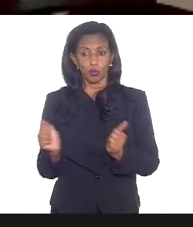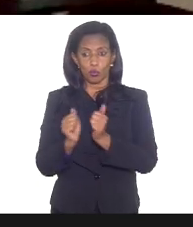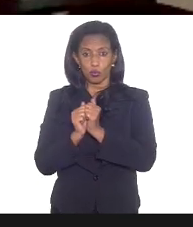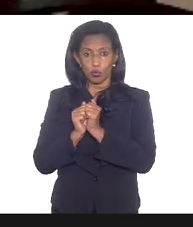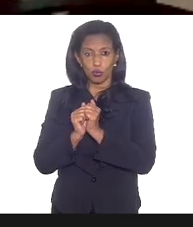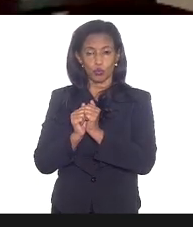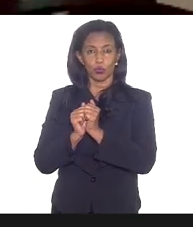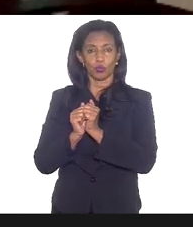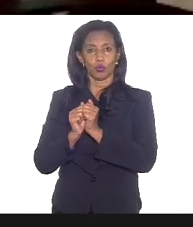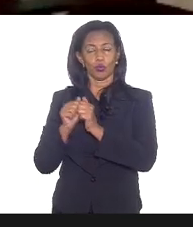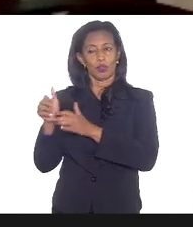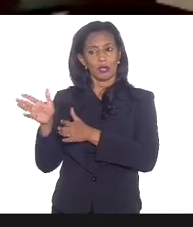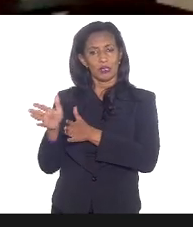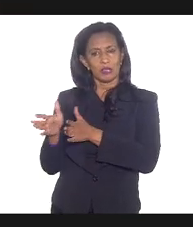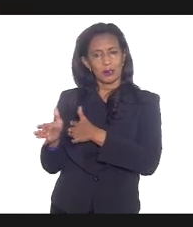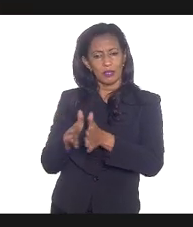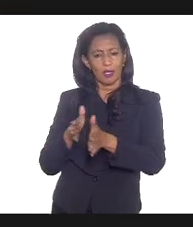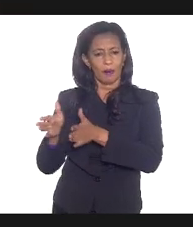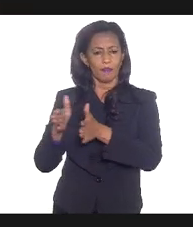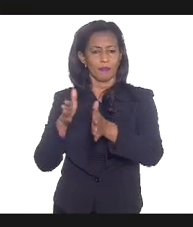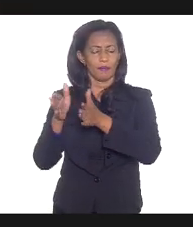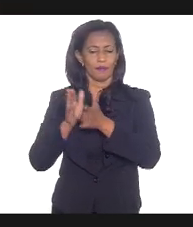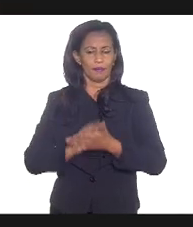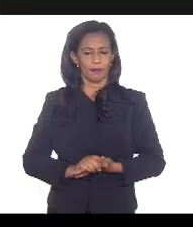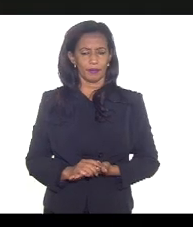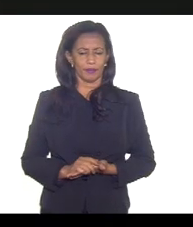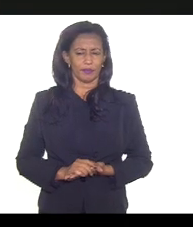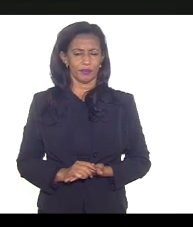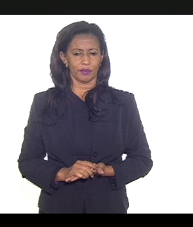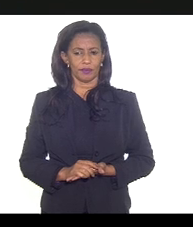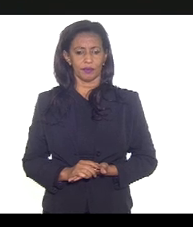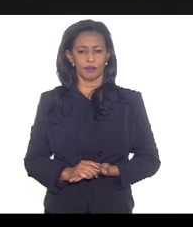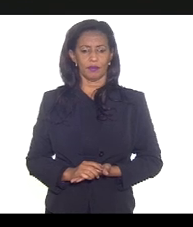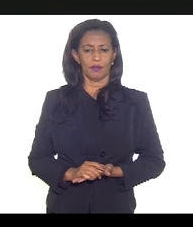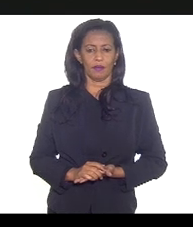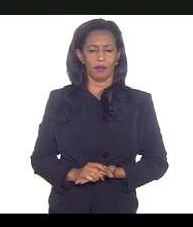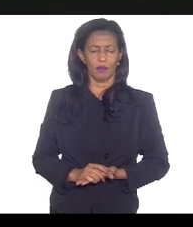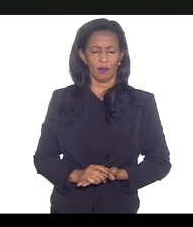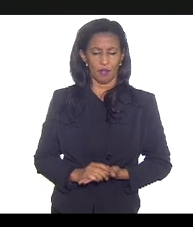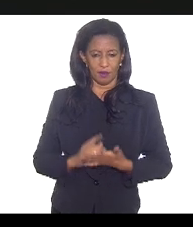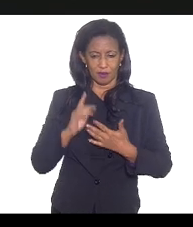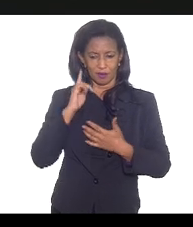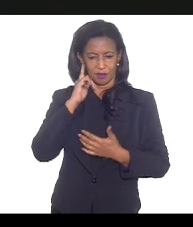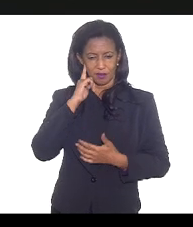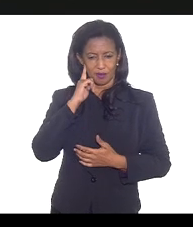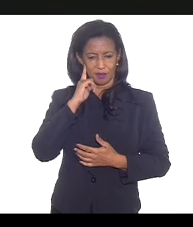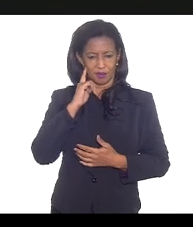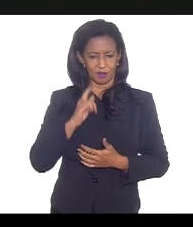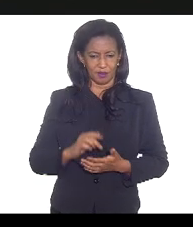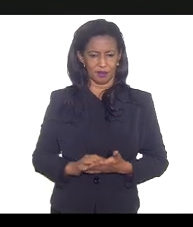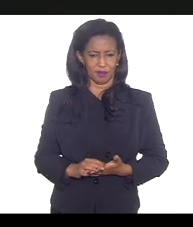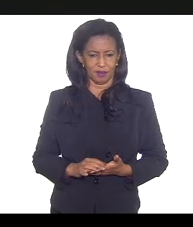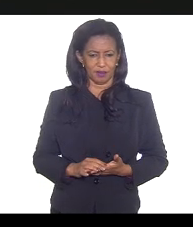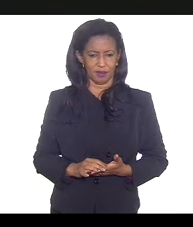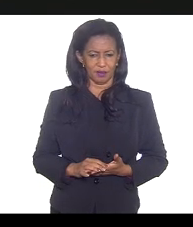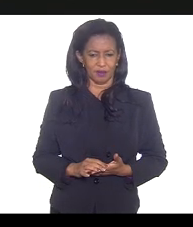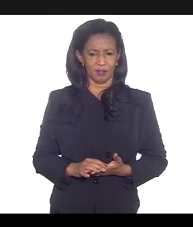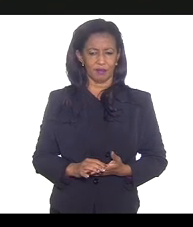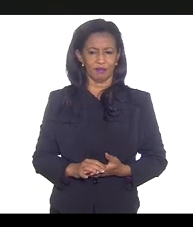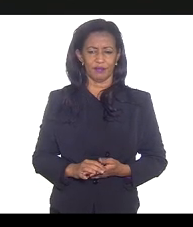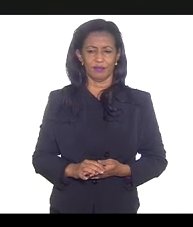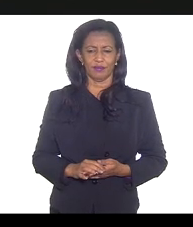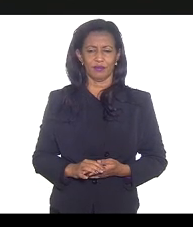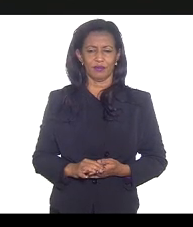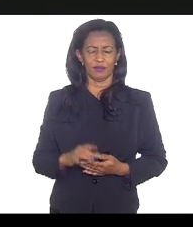desses itinerários, na construção dessas eletivas, na construção... Eles fizeram uma pesquisa remota, se a gente não consegue